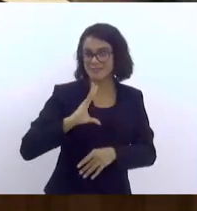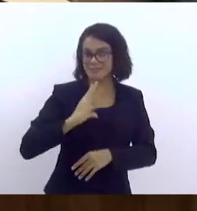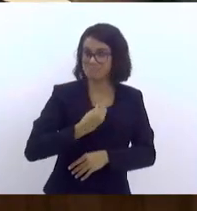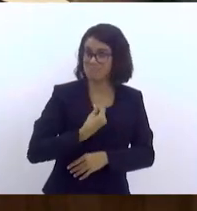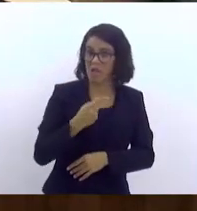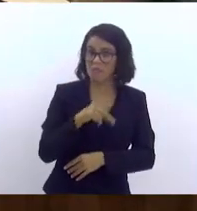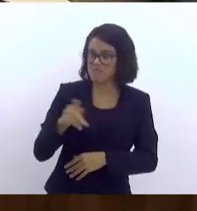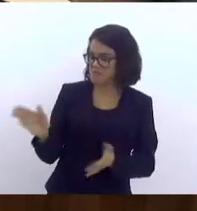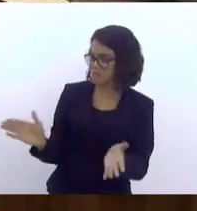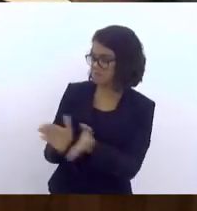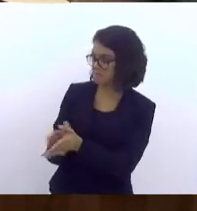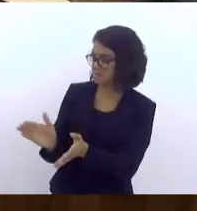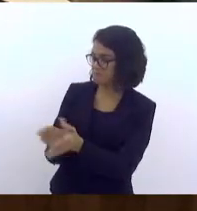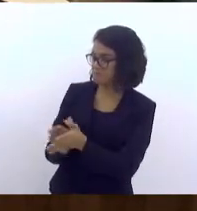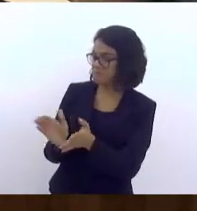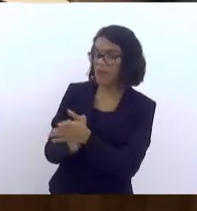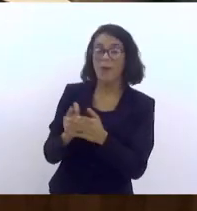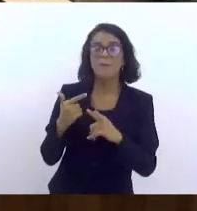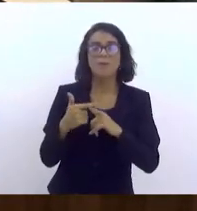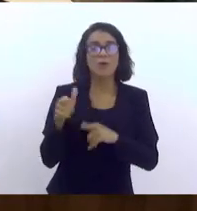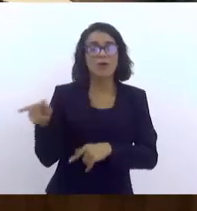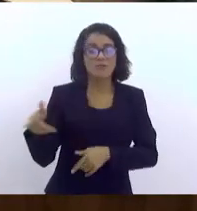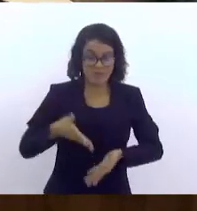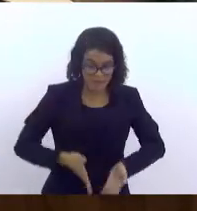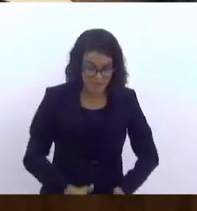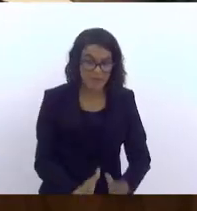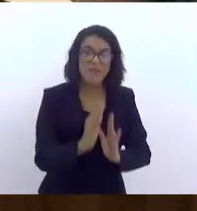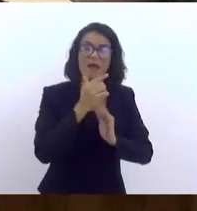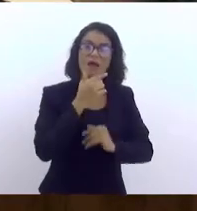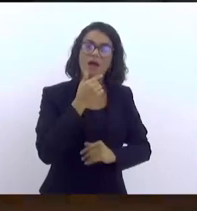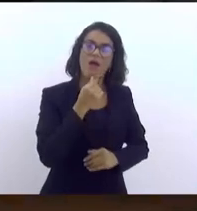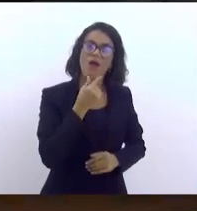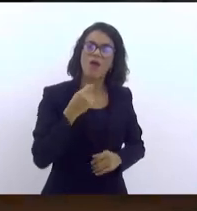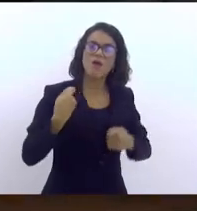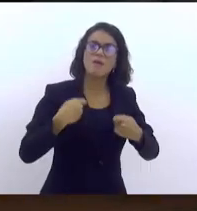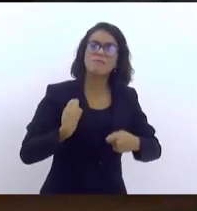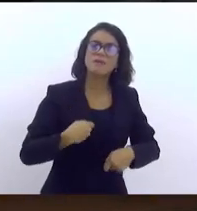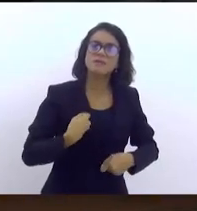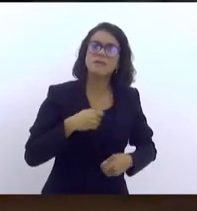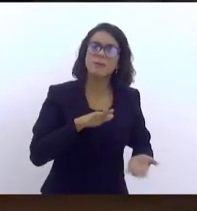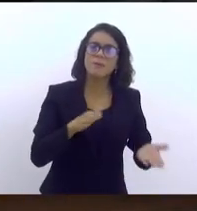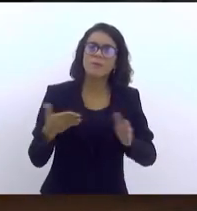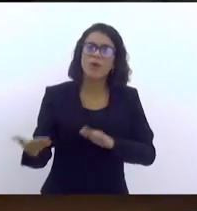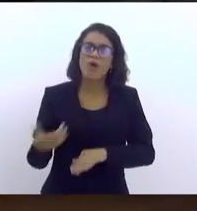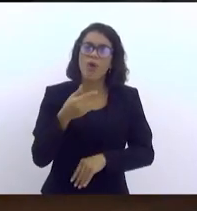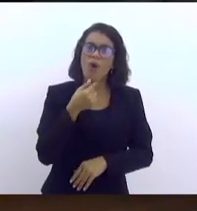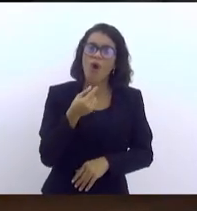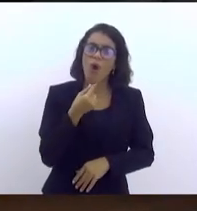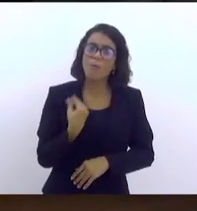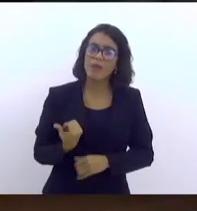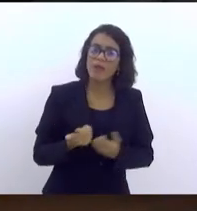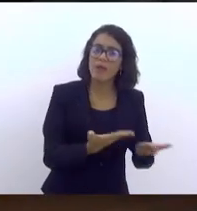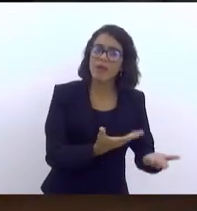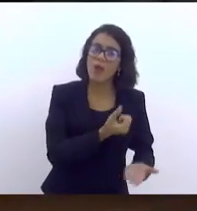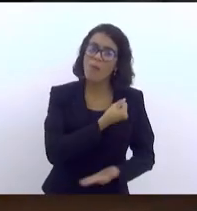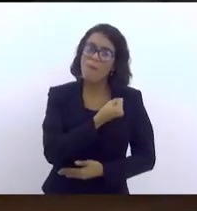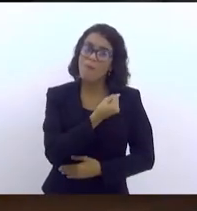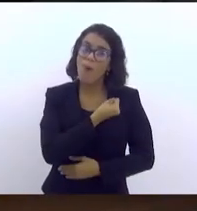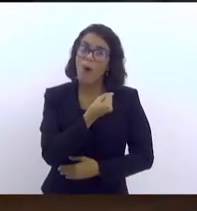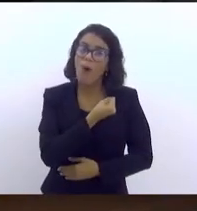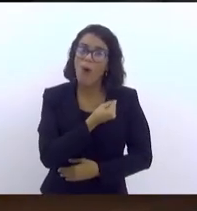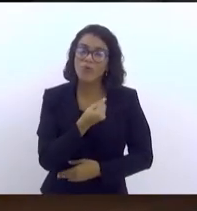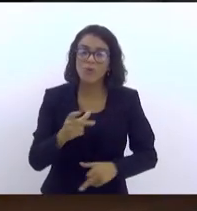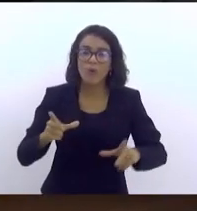de parabéns porque se ela nasceu o homem ela deveria morrer homem e deu um ponto na média por